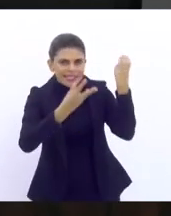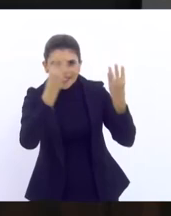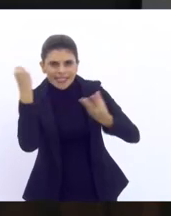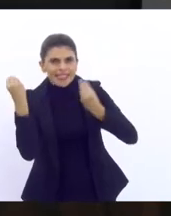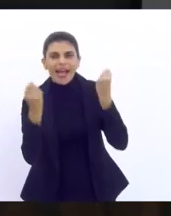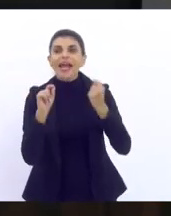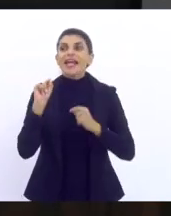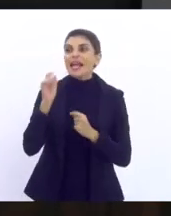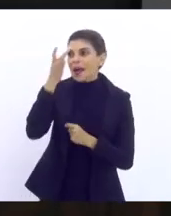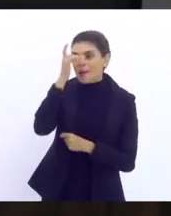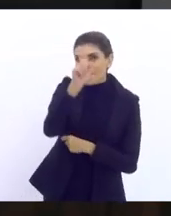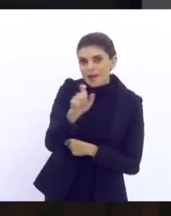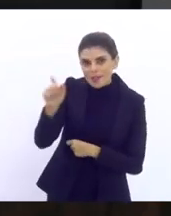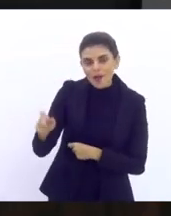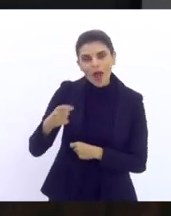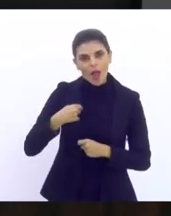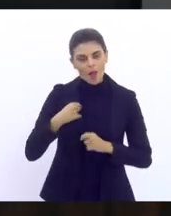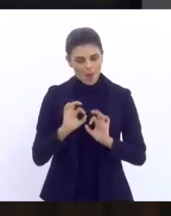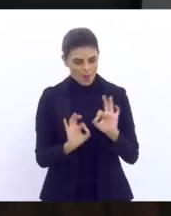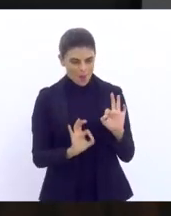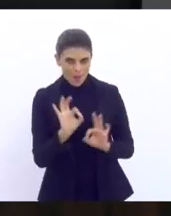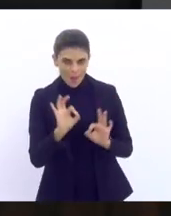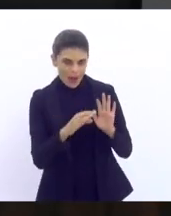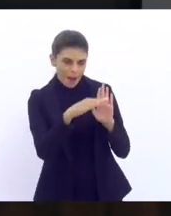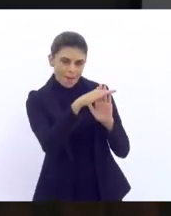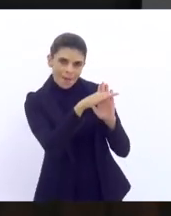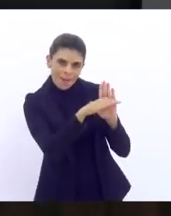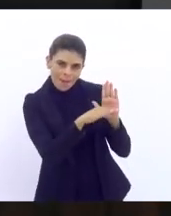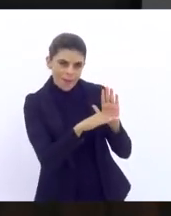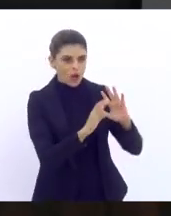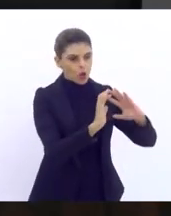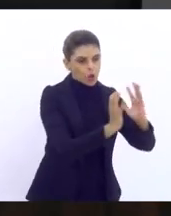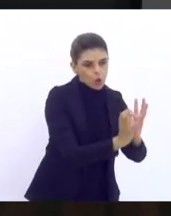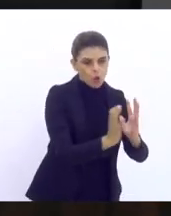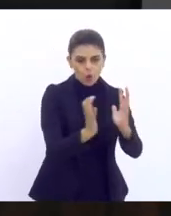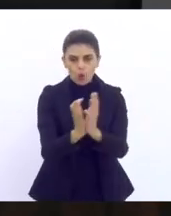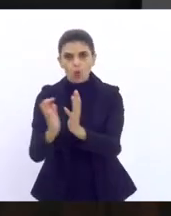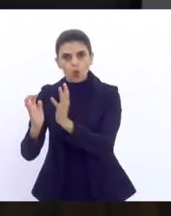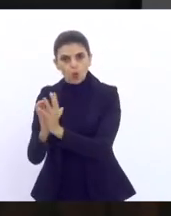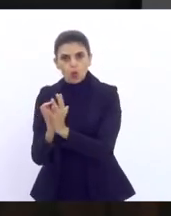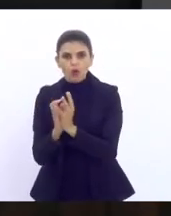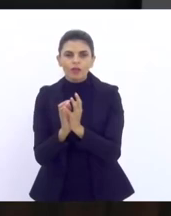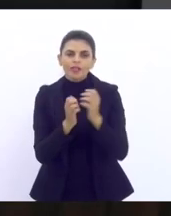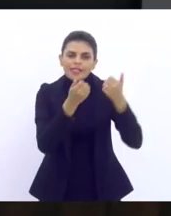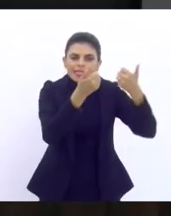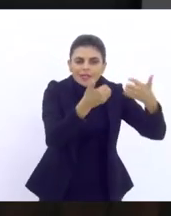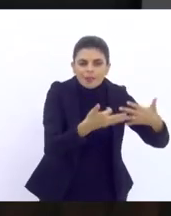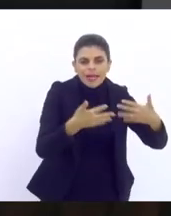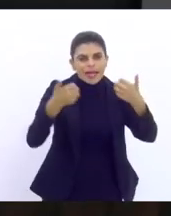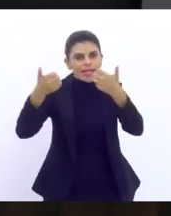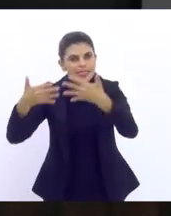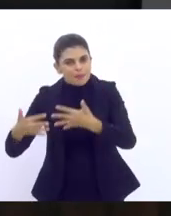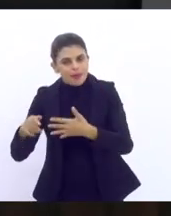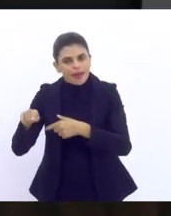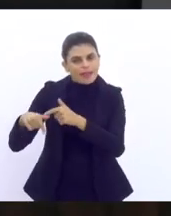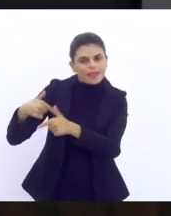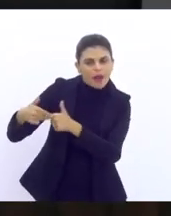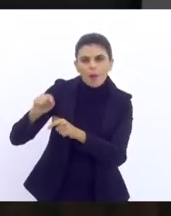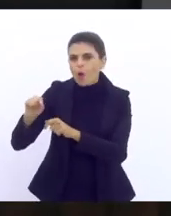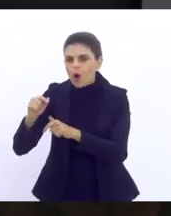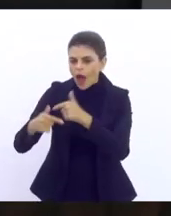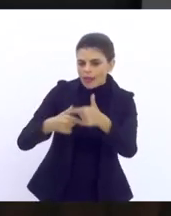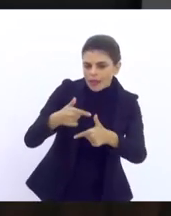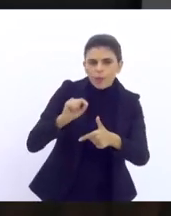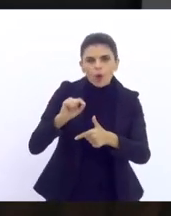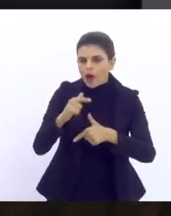a qual eu preparei para mencionar a cada grupo, detalhando um pouco da sua atividade, depois